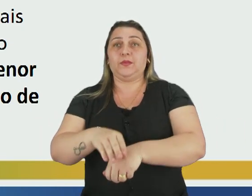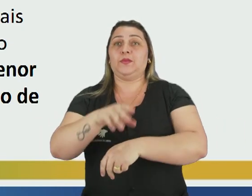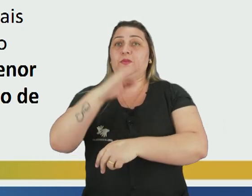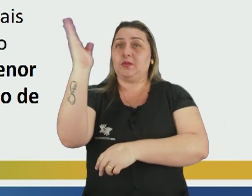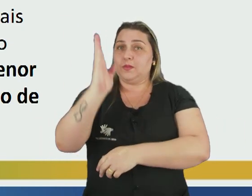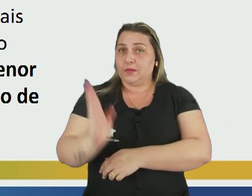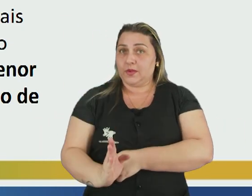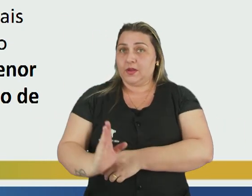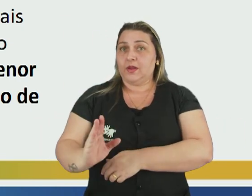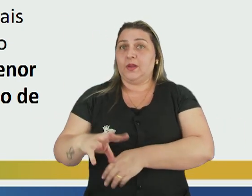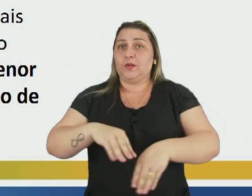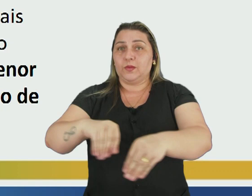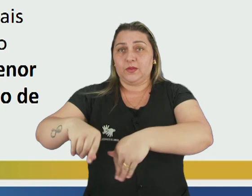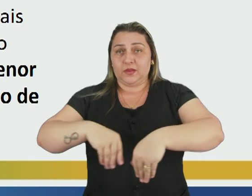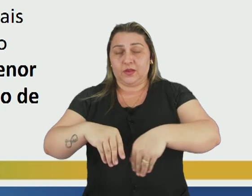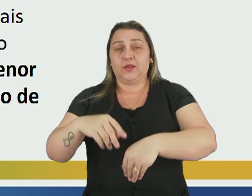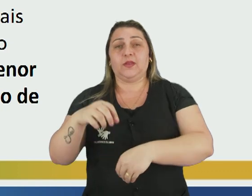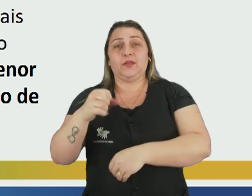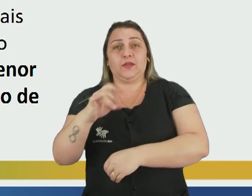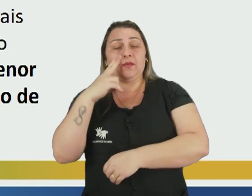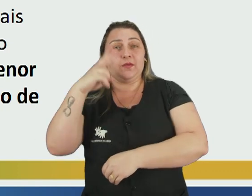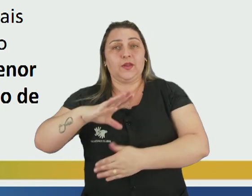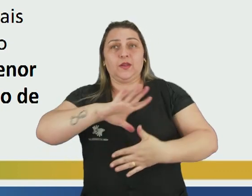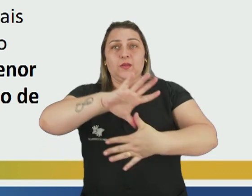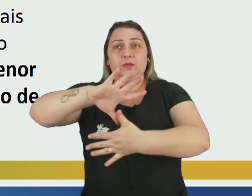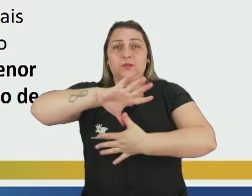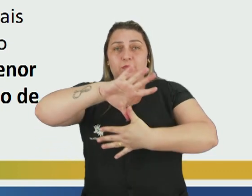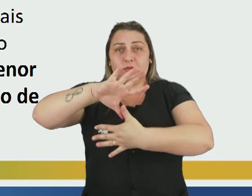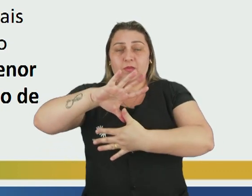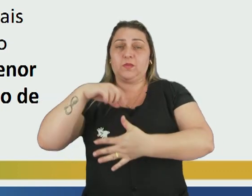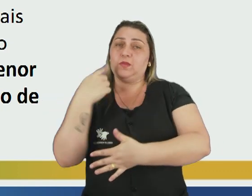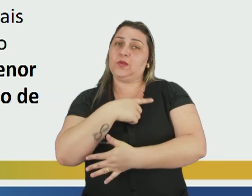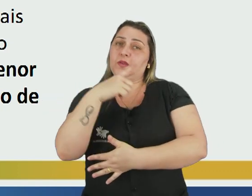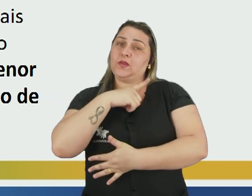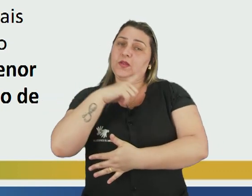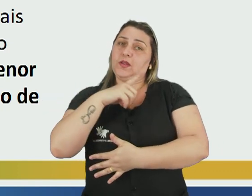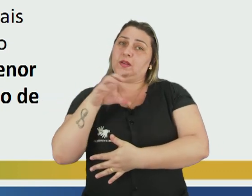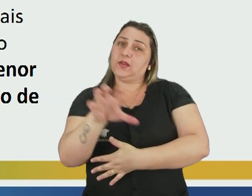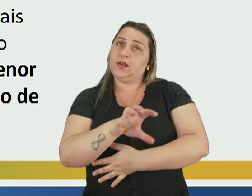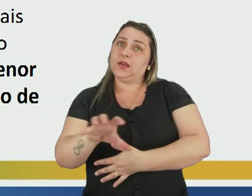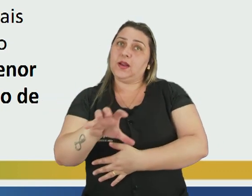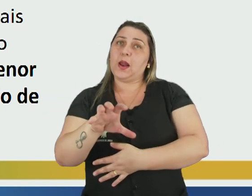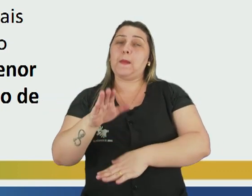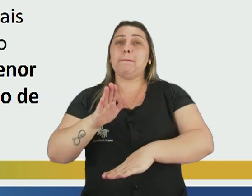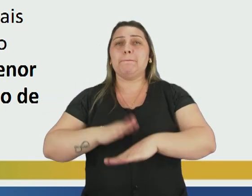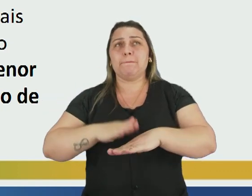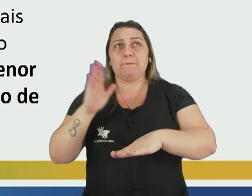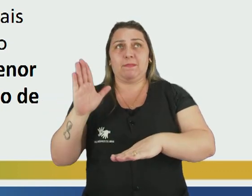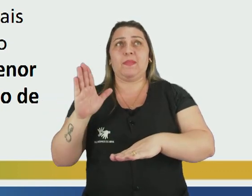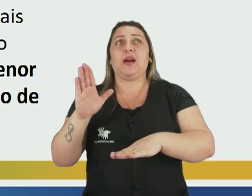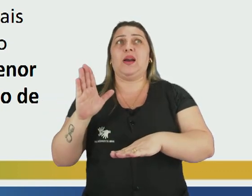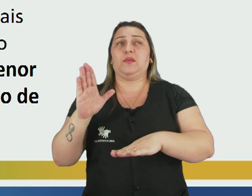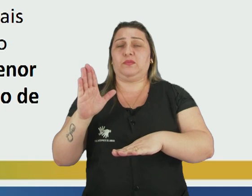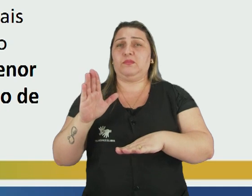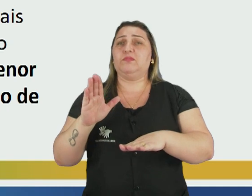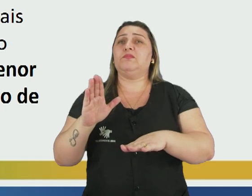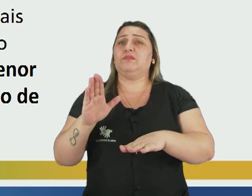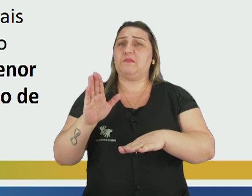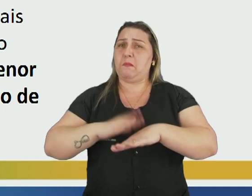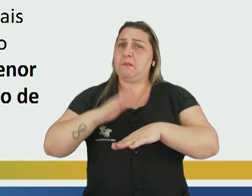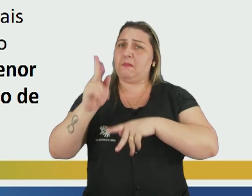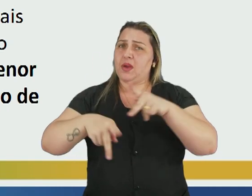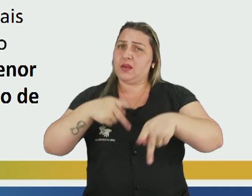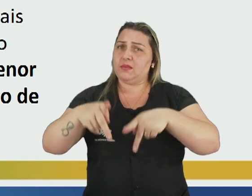país no território. Se vocês observarem no mapa, a gente tem áreas mais densamente povoadas, ou seja, com